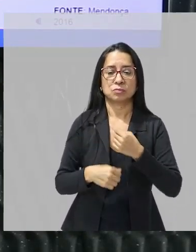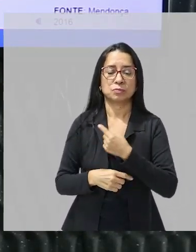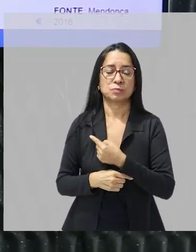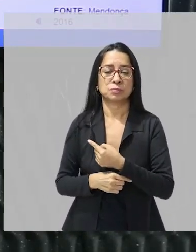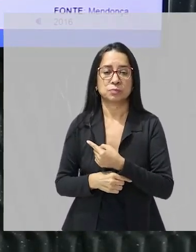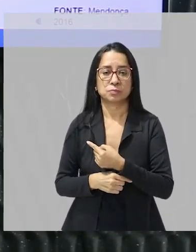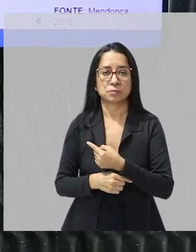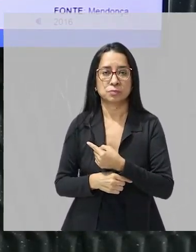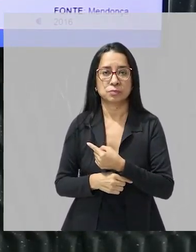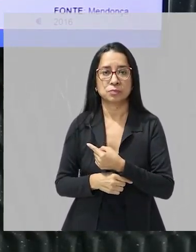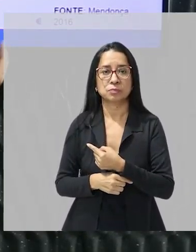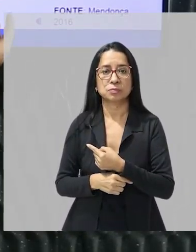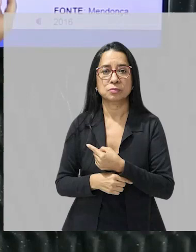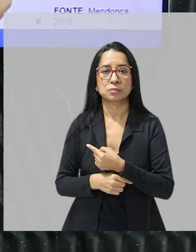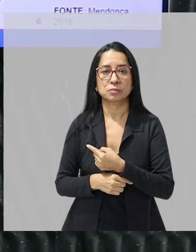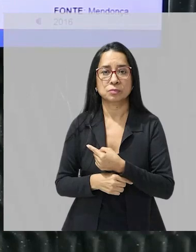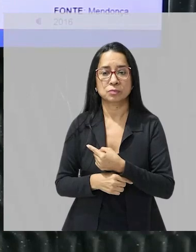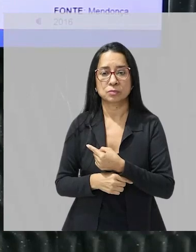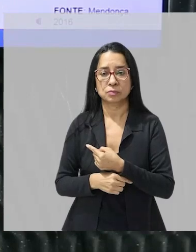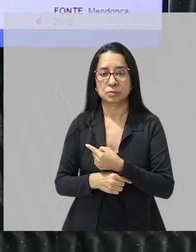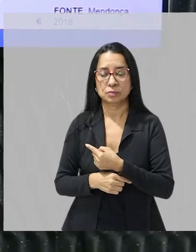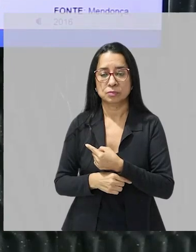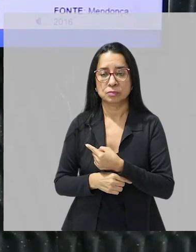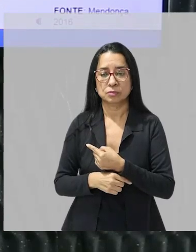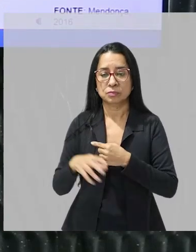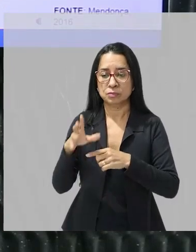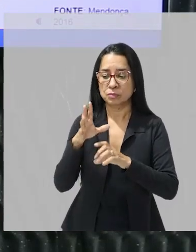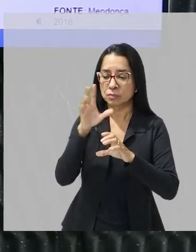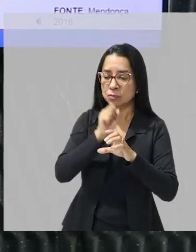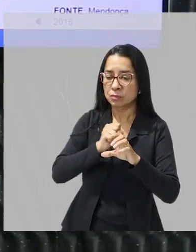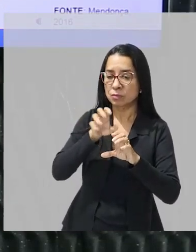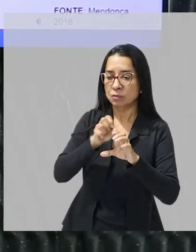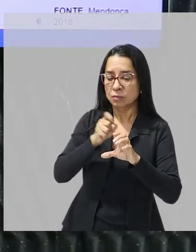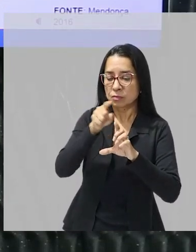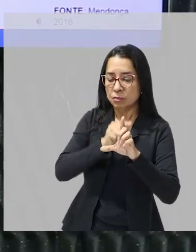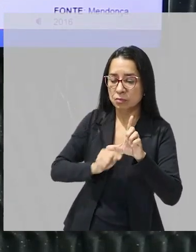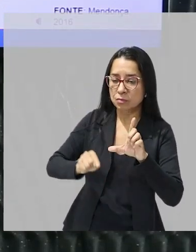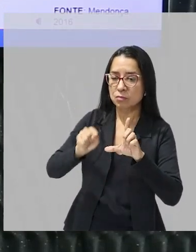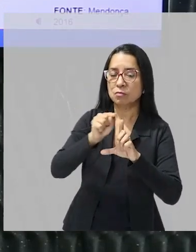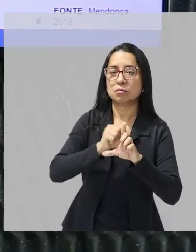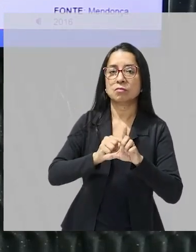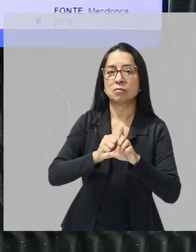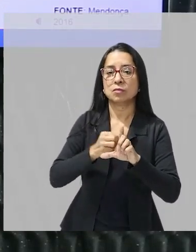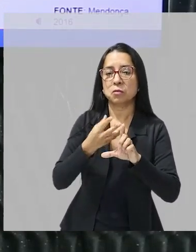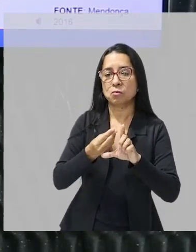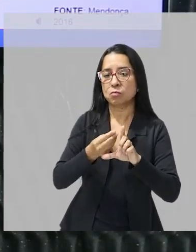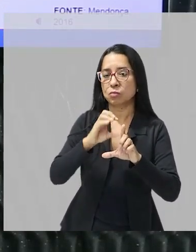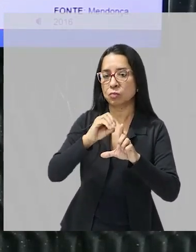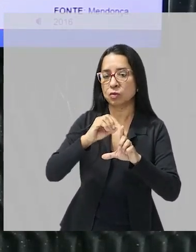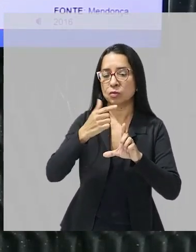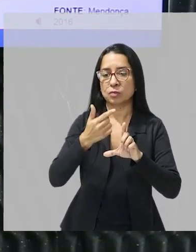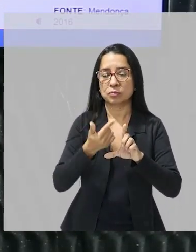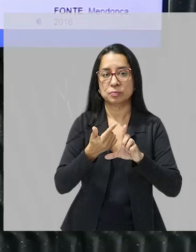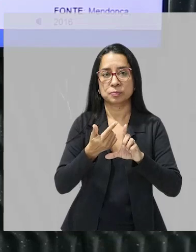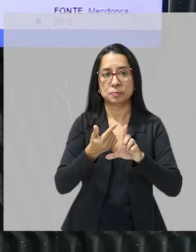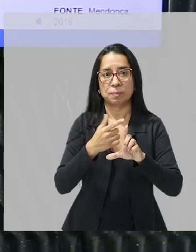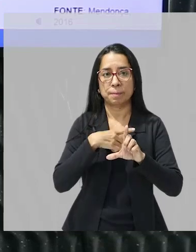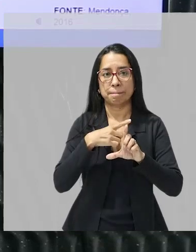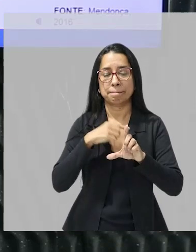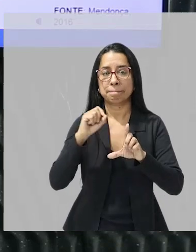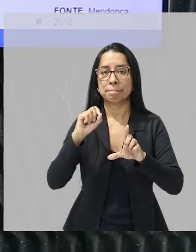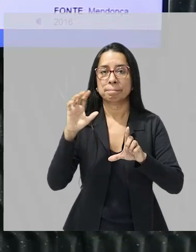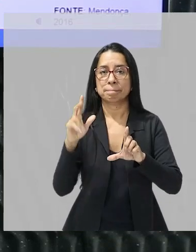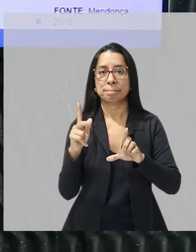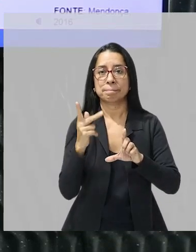arterial? É isso aqui, gente, ó. O ar, ele vem rico em oxigênio, tá? E aí o que acontece, gente? Olha